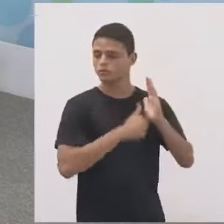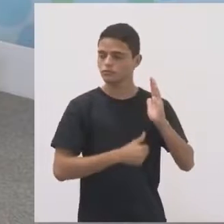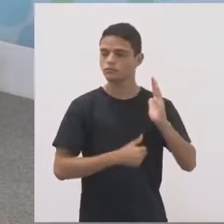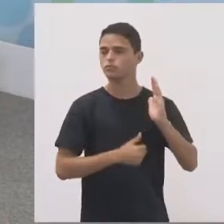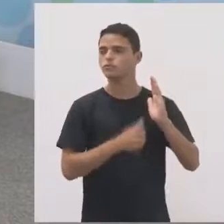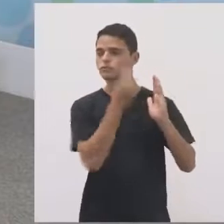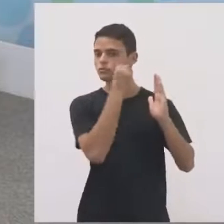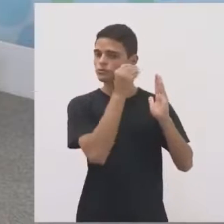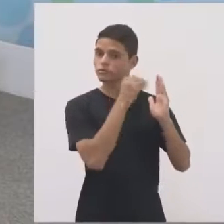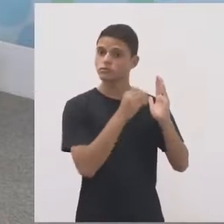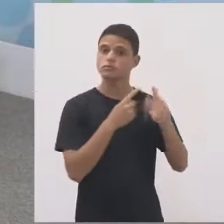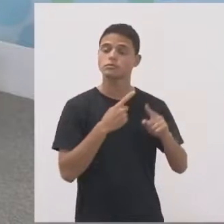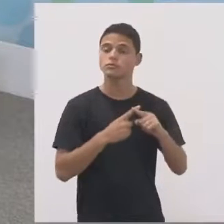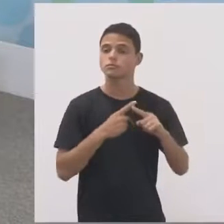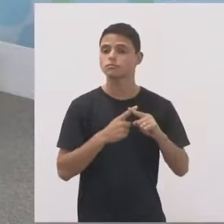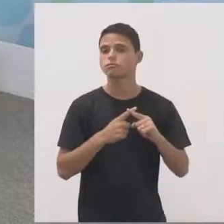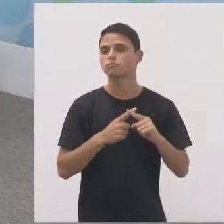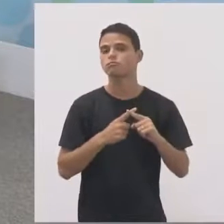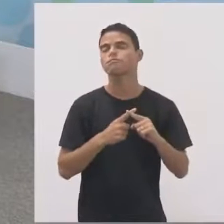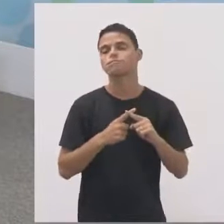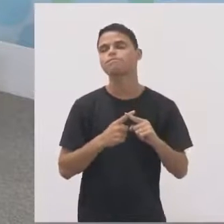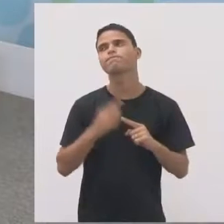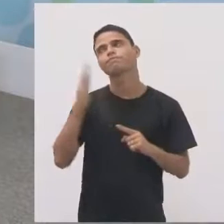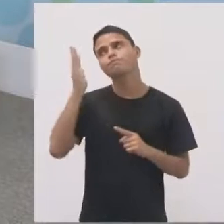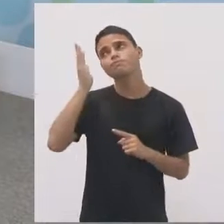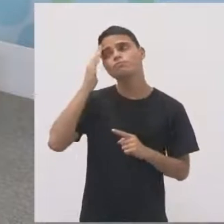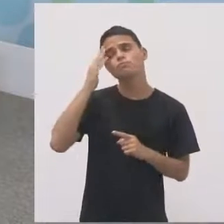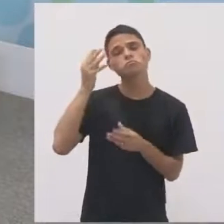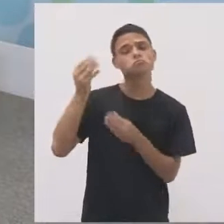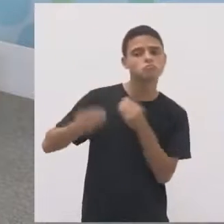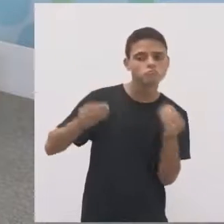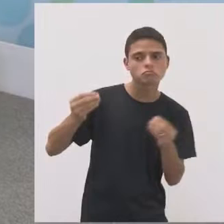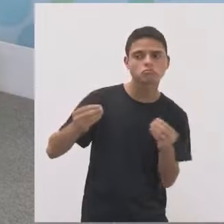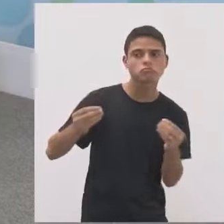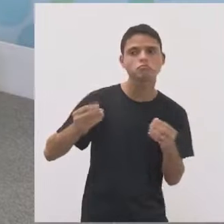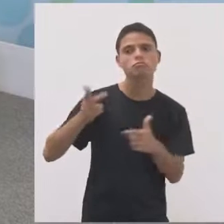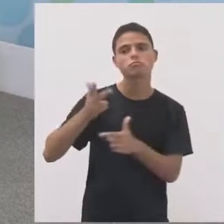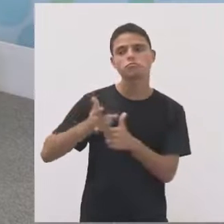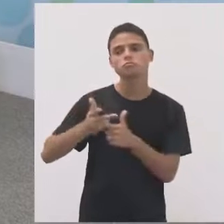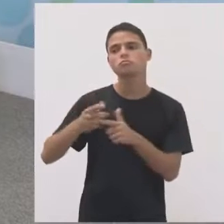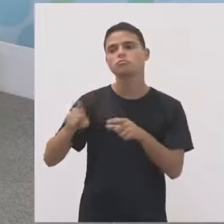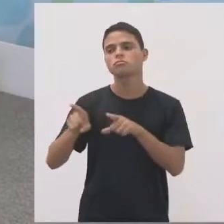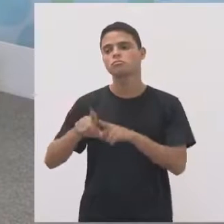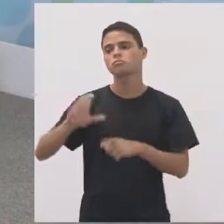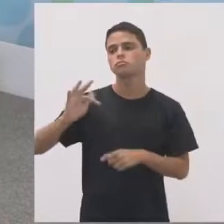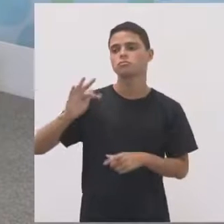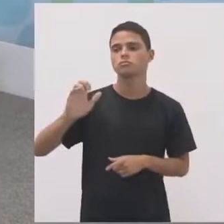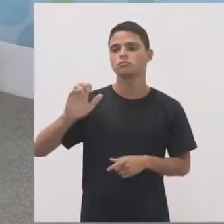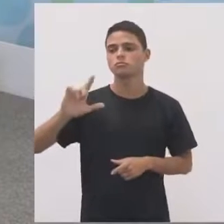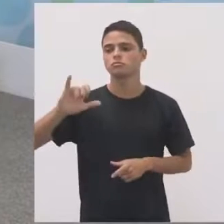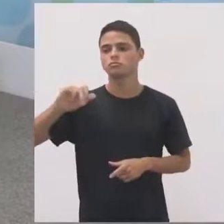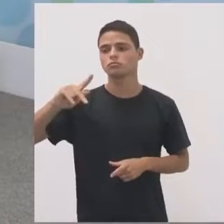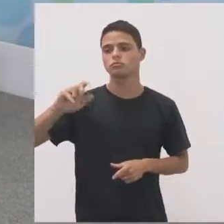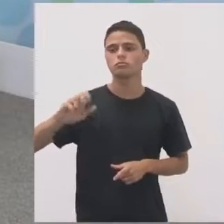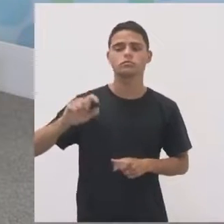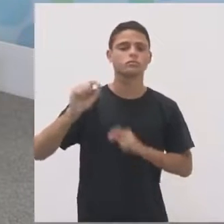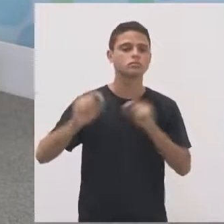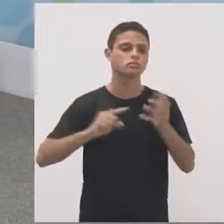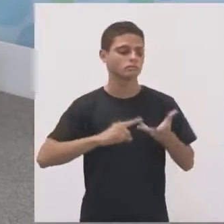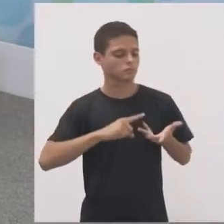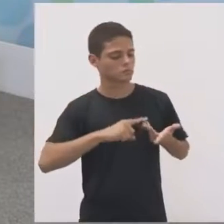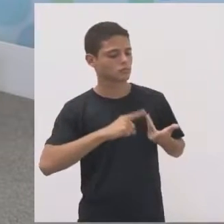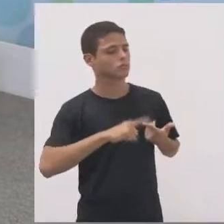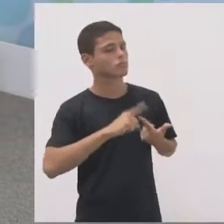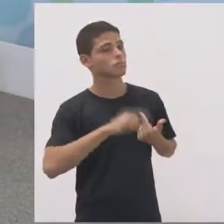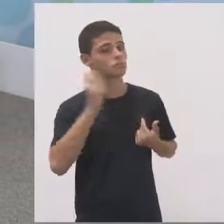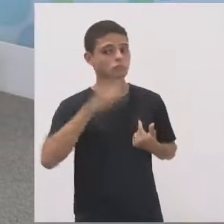coloca, porque assim direciona não só as nossas formações, também o Felipe, né? Para ele saber o que ele precisa aprimorar,